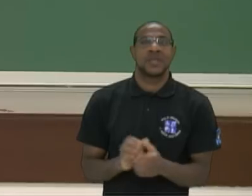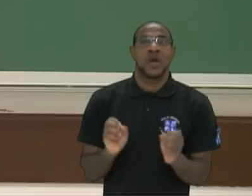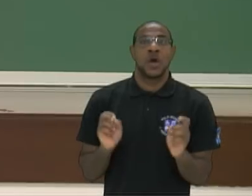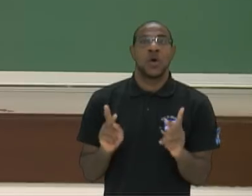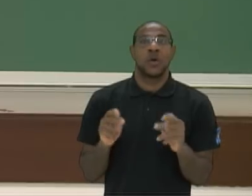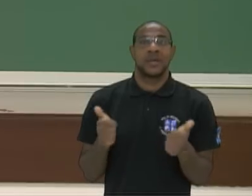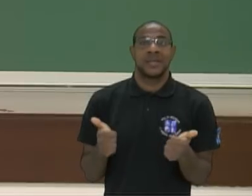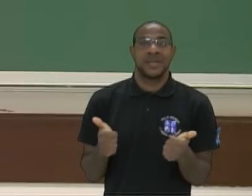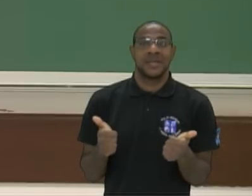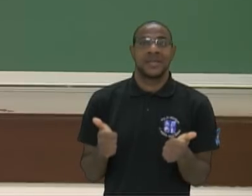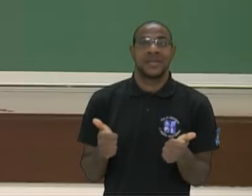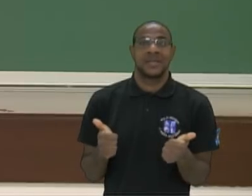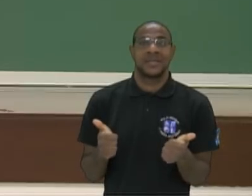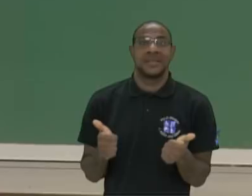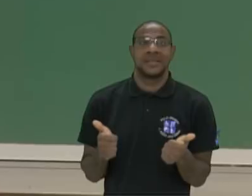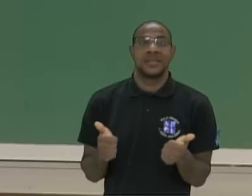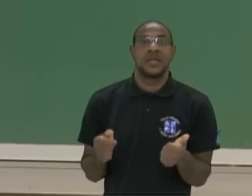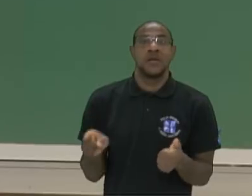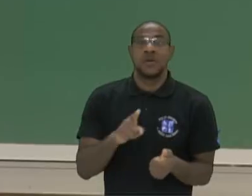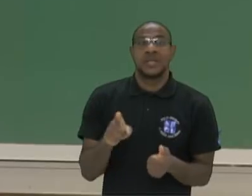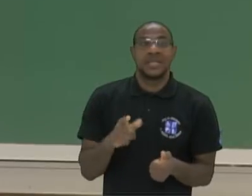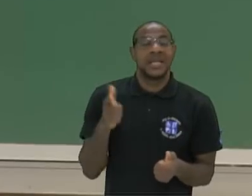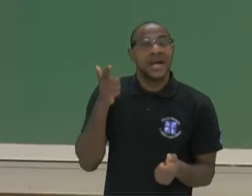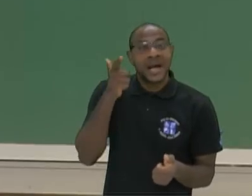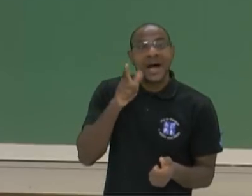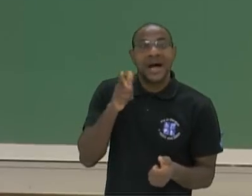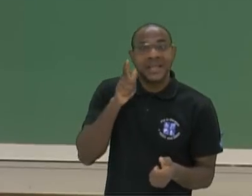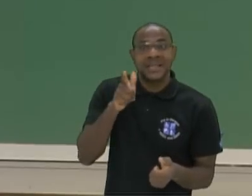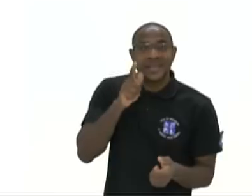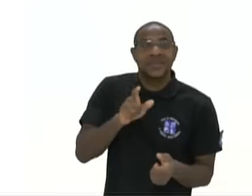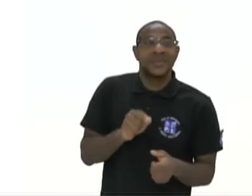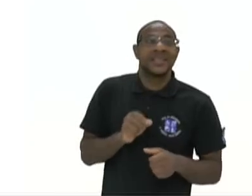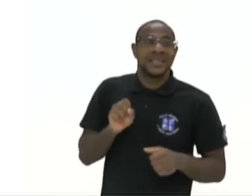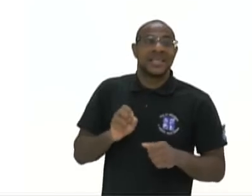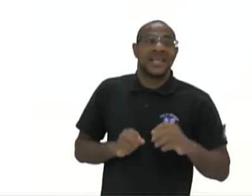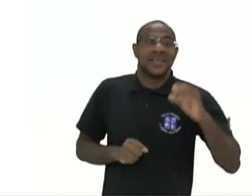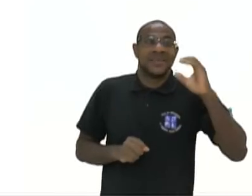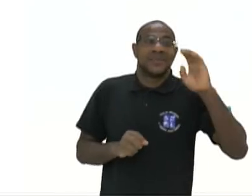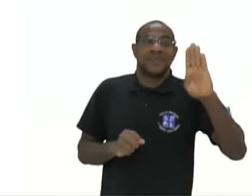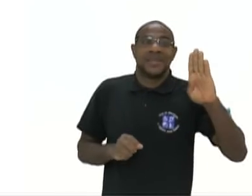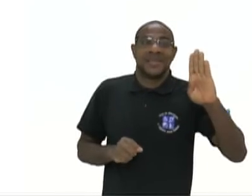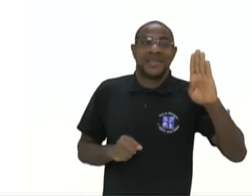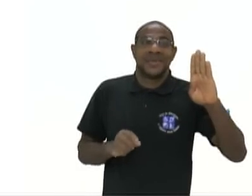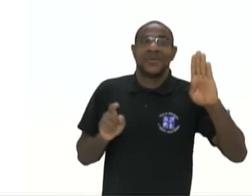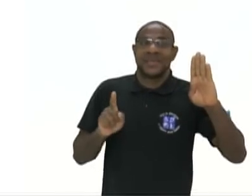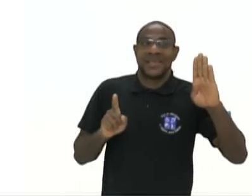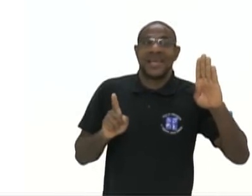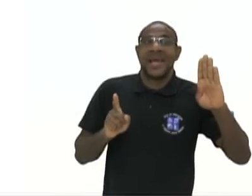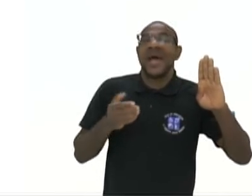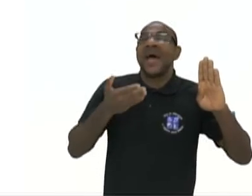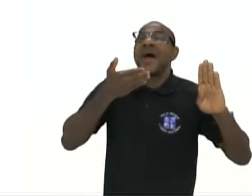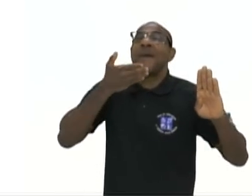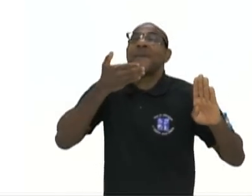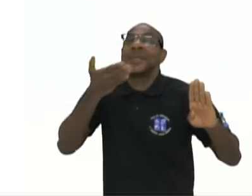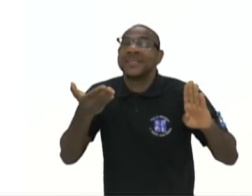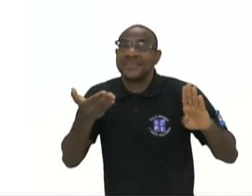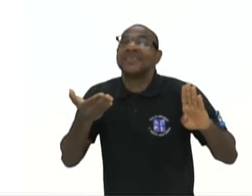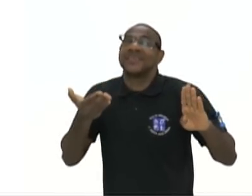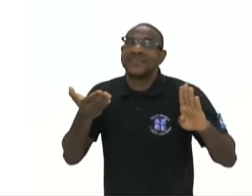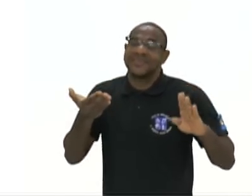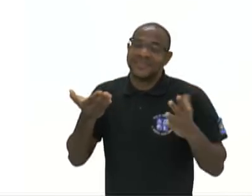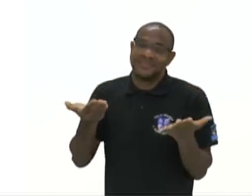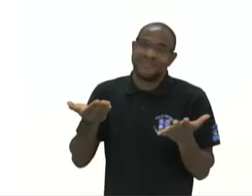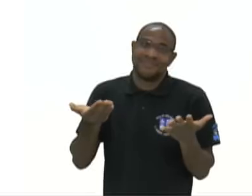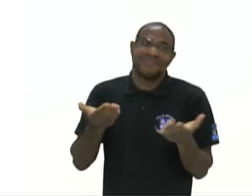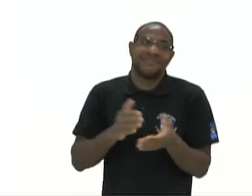Ok, você acertou se você respondeu pleitear um pedido ou desejo de algo. Lembra que a gente falou bastante disso na aula passada?